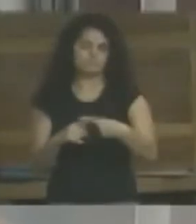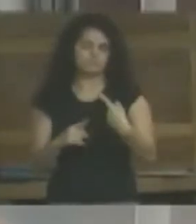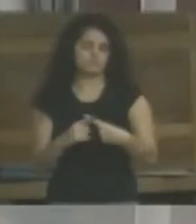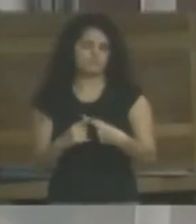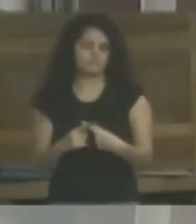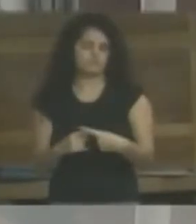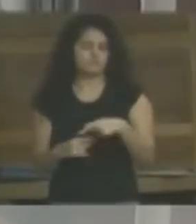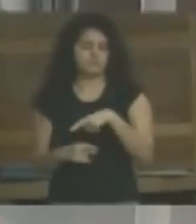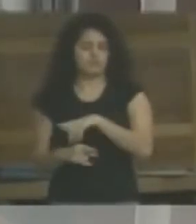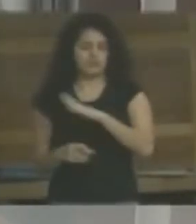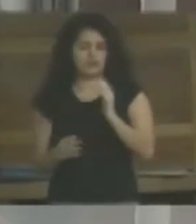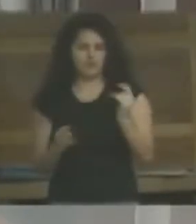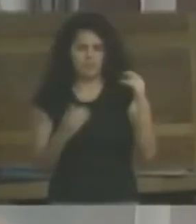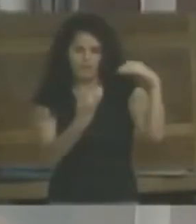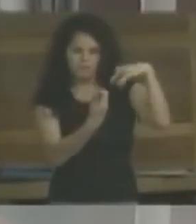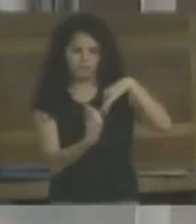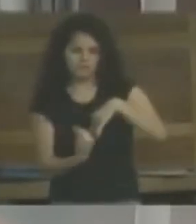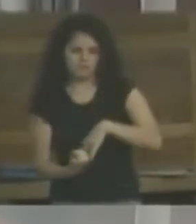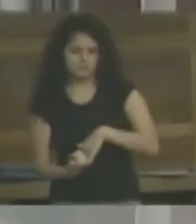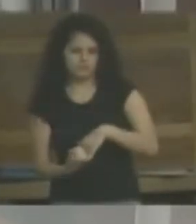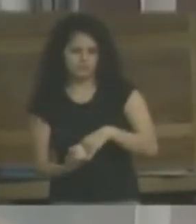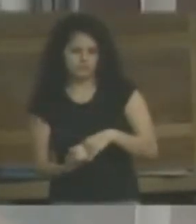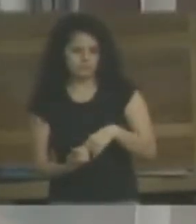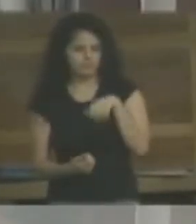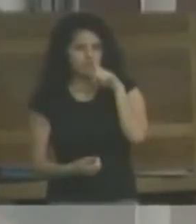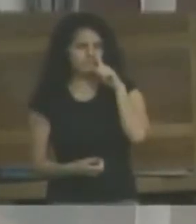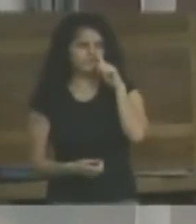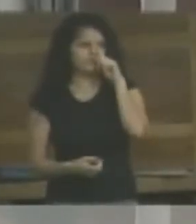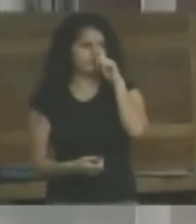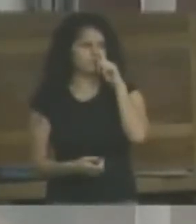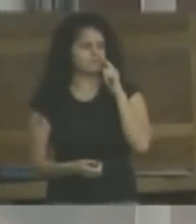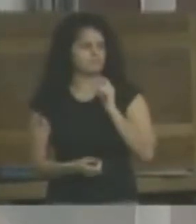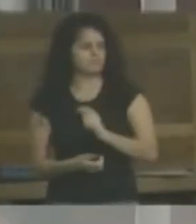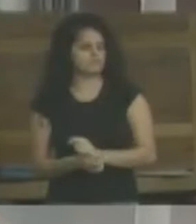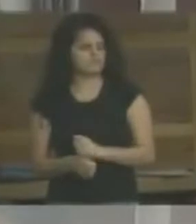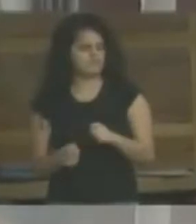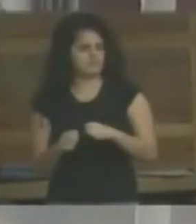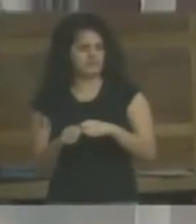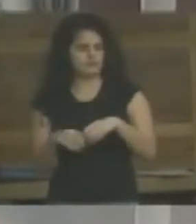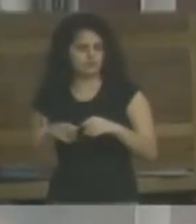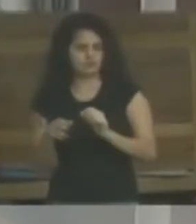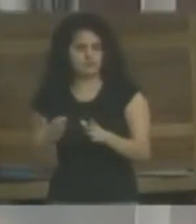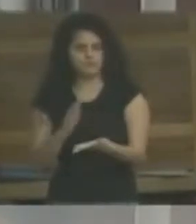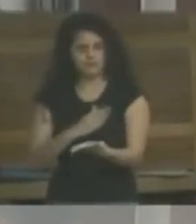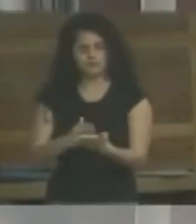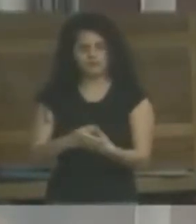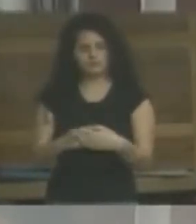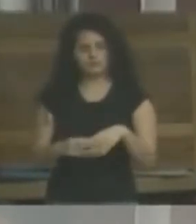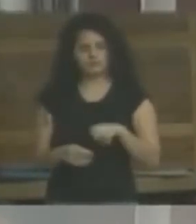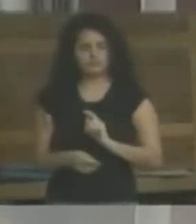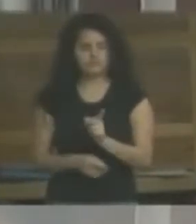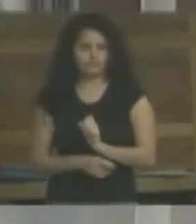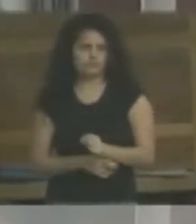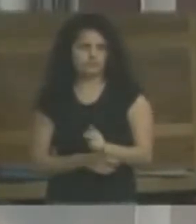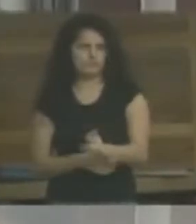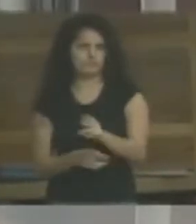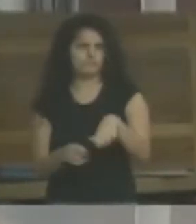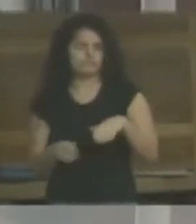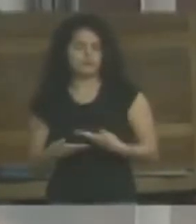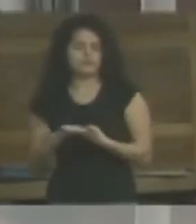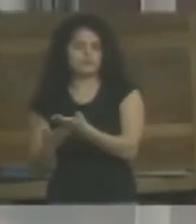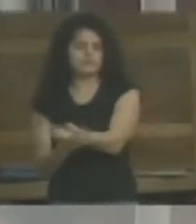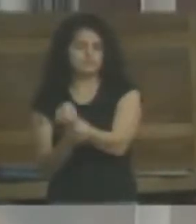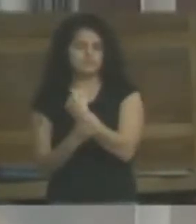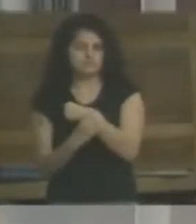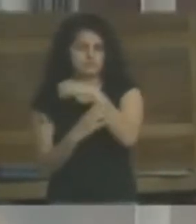É uma ribanceira, é uma pirambeira, faz o negócio até a metade e não dá continuação. Então, para a segurança das pessoas